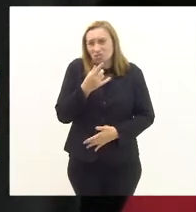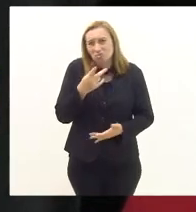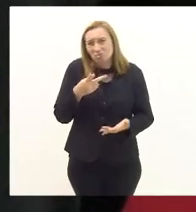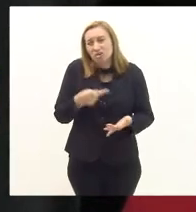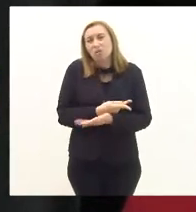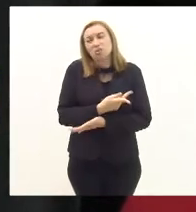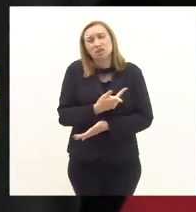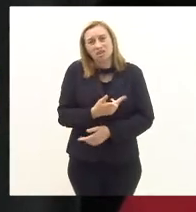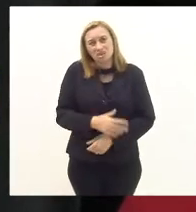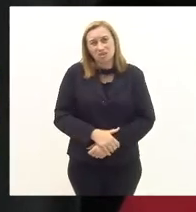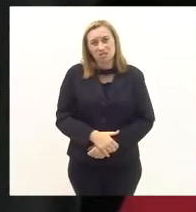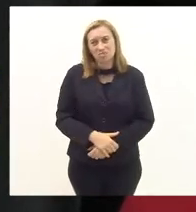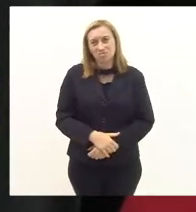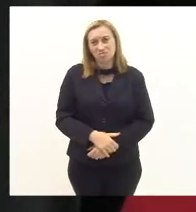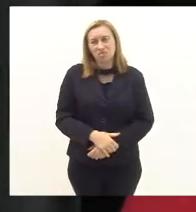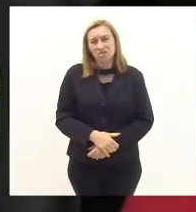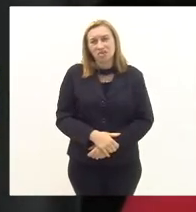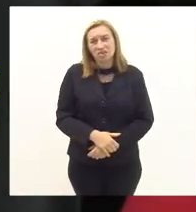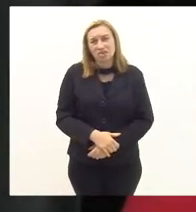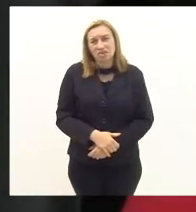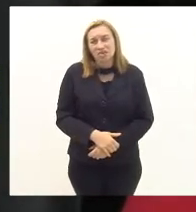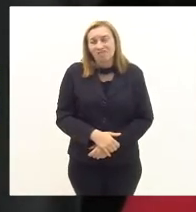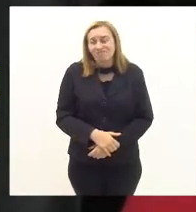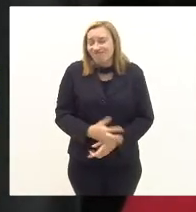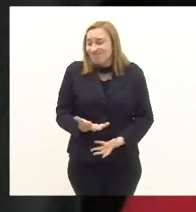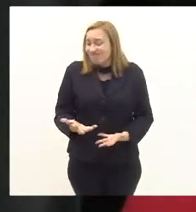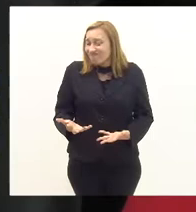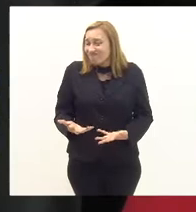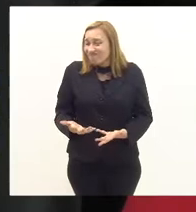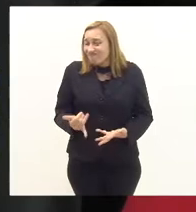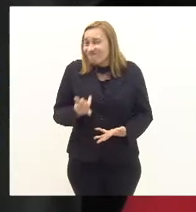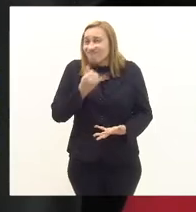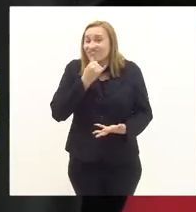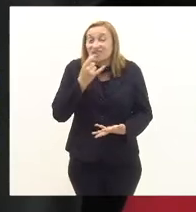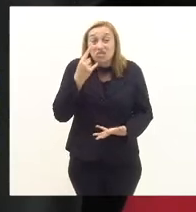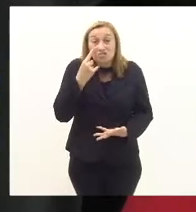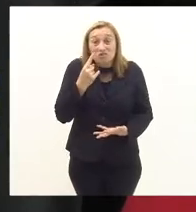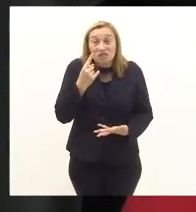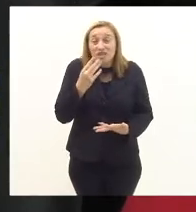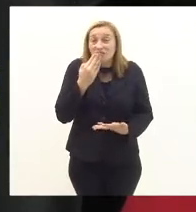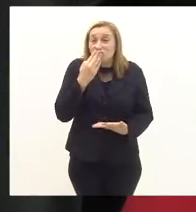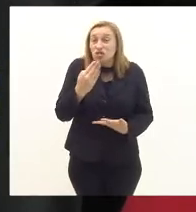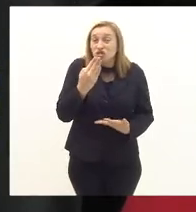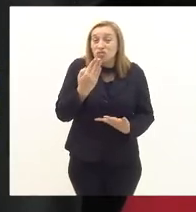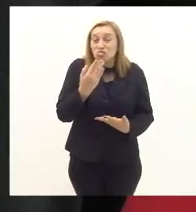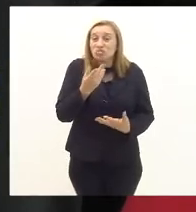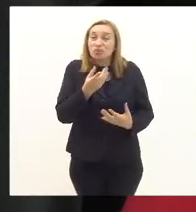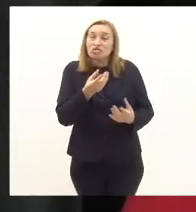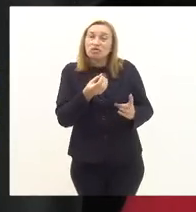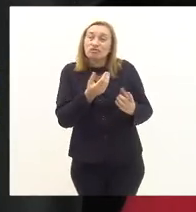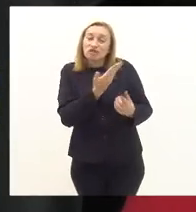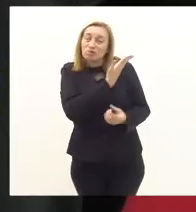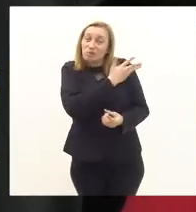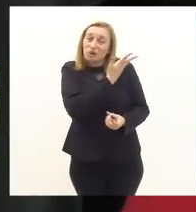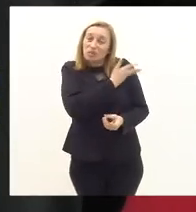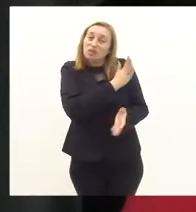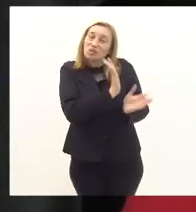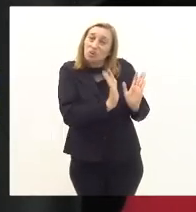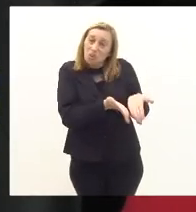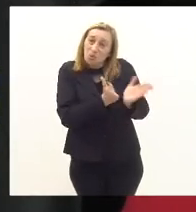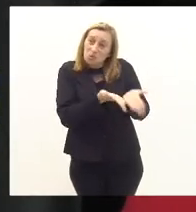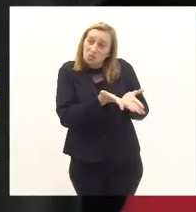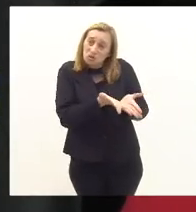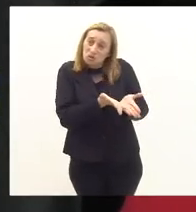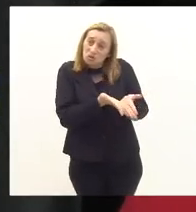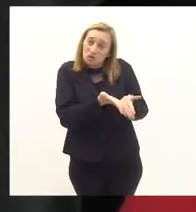ocorrido. É terrível saber que existe esse tipo de discriminação ainda hoje em dia,